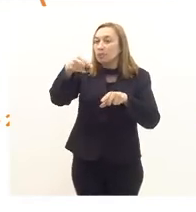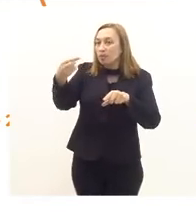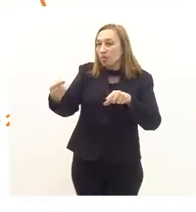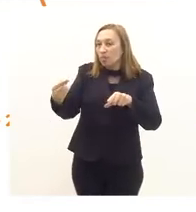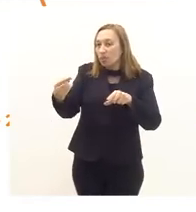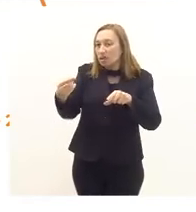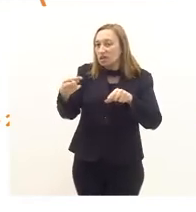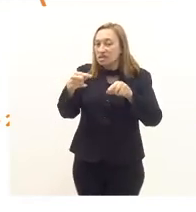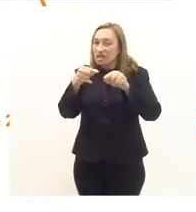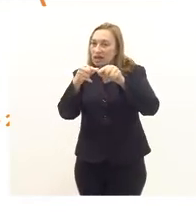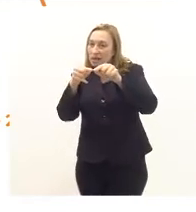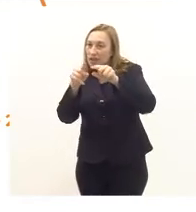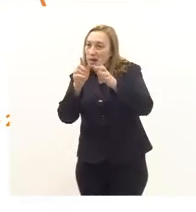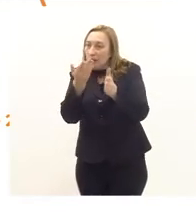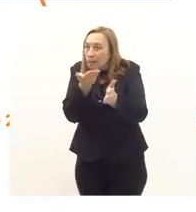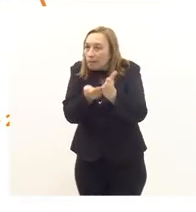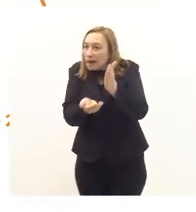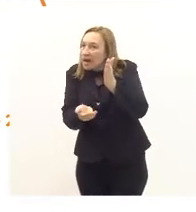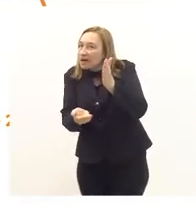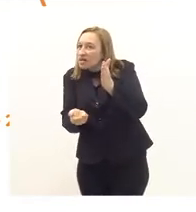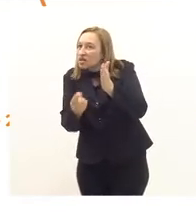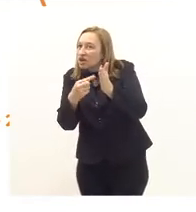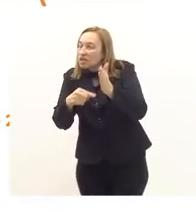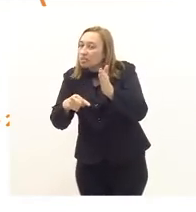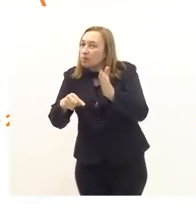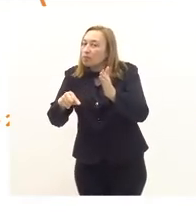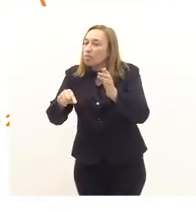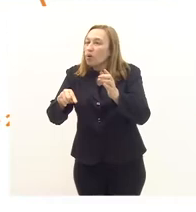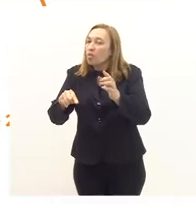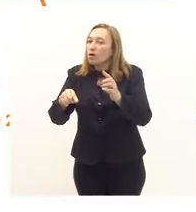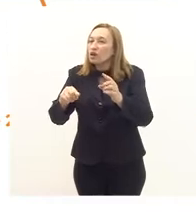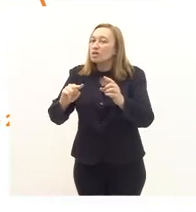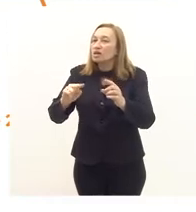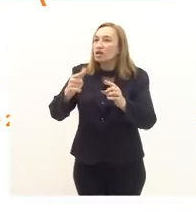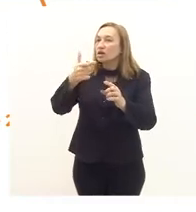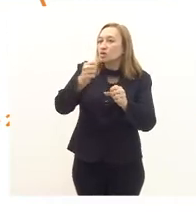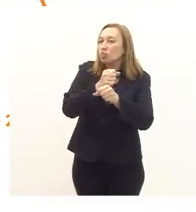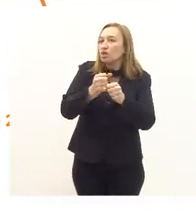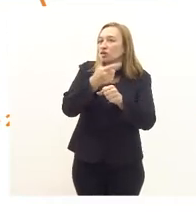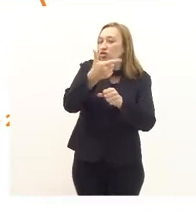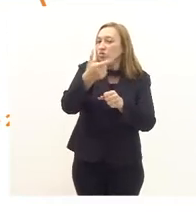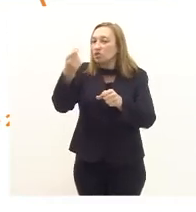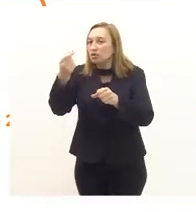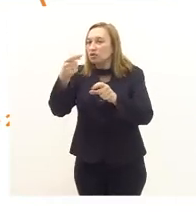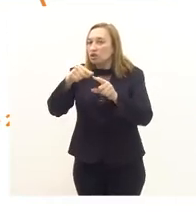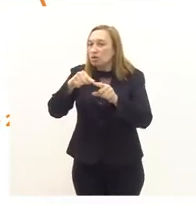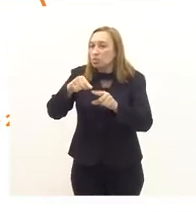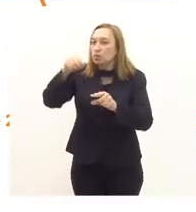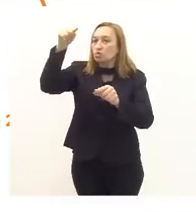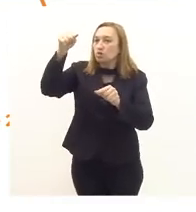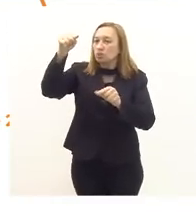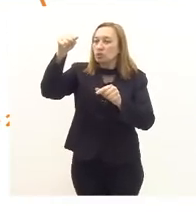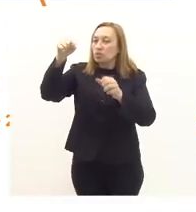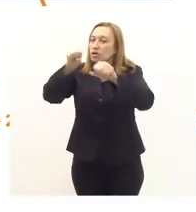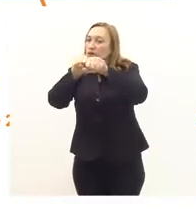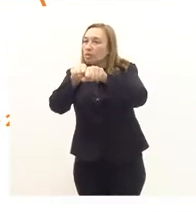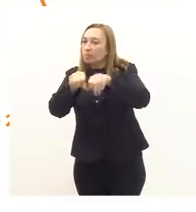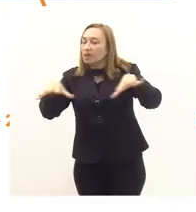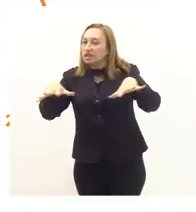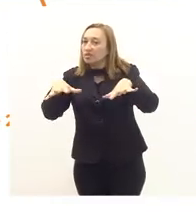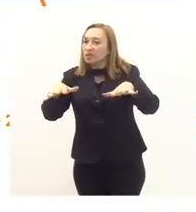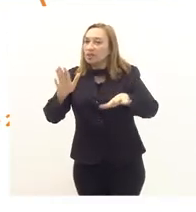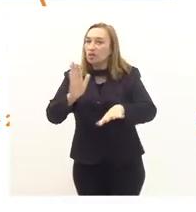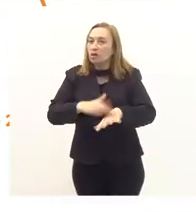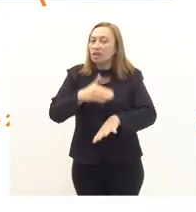ele chega no ano ali de 2020, num aumento bem significativo, mas foi um momento da pandemia, um boom de quase 10 mil